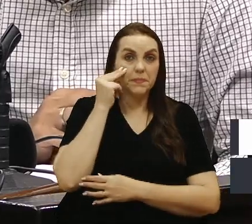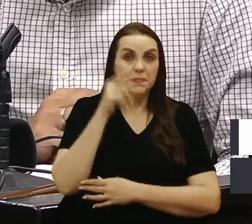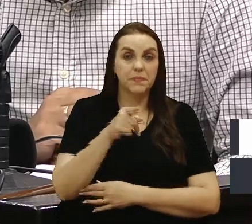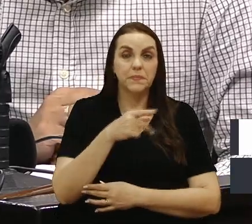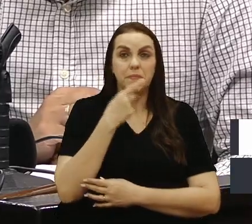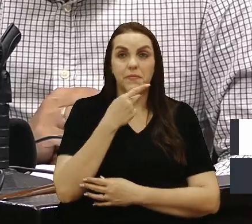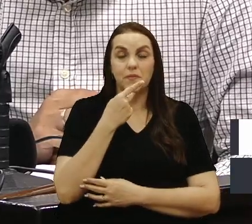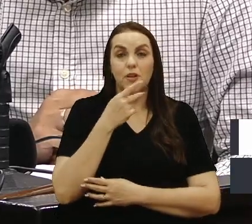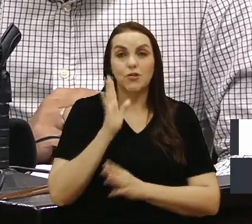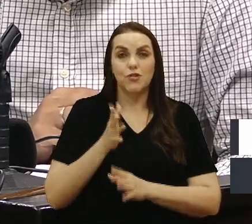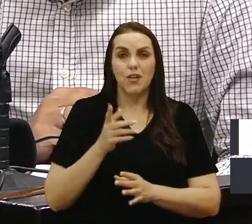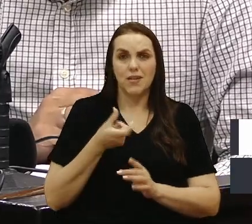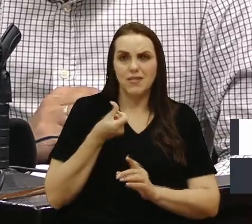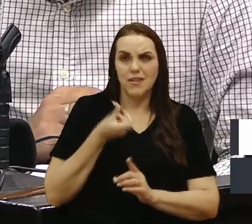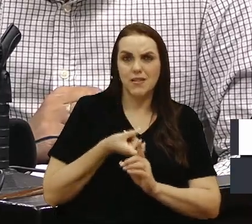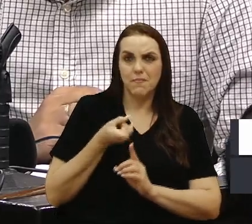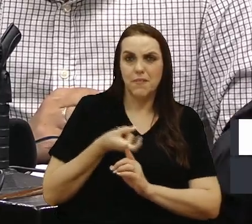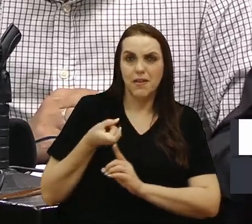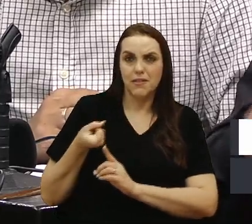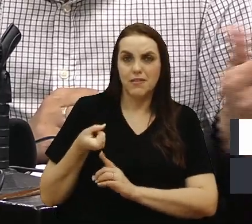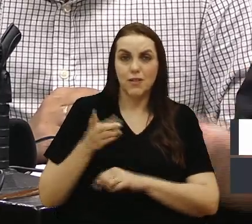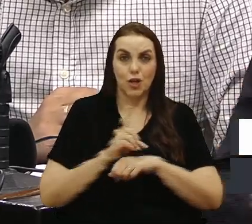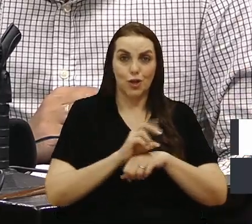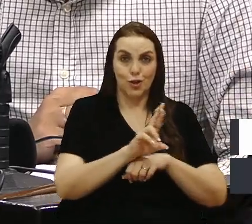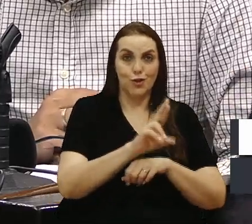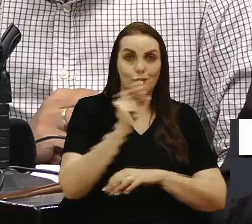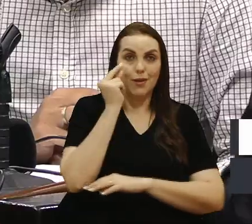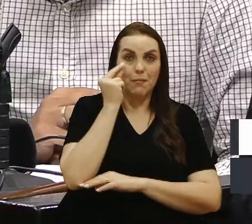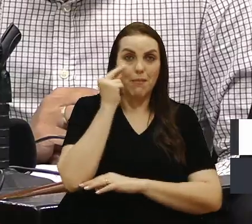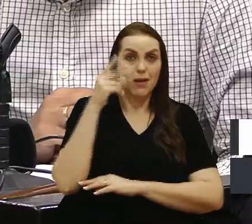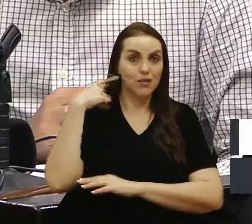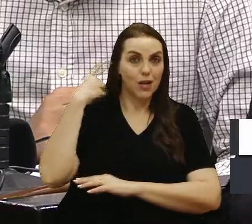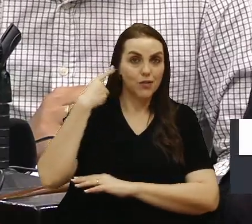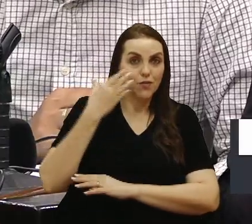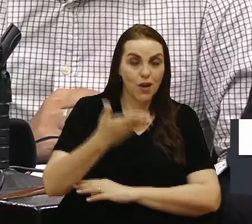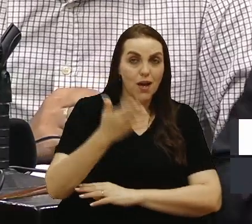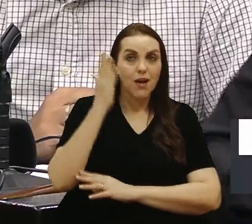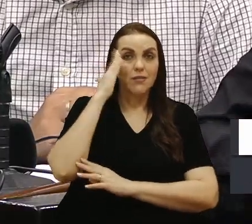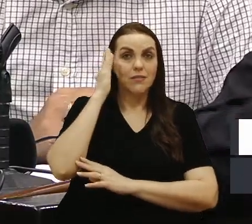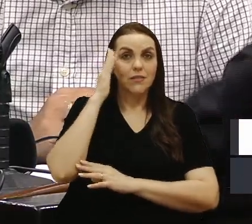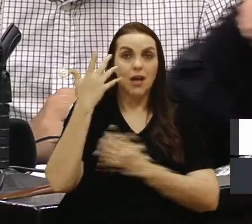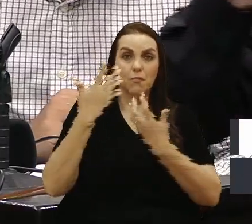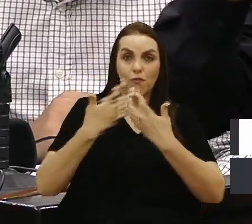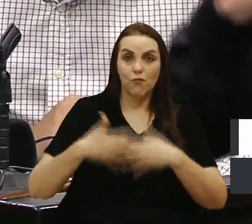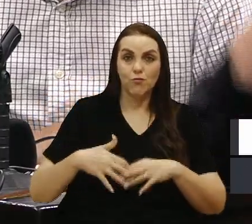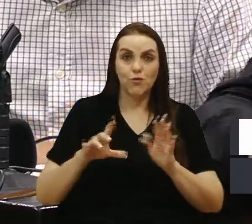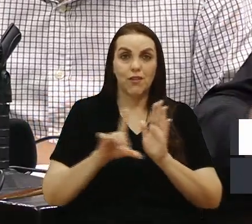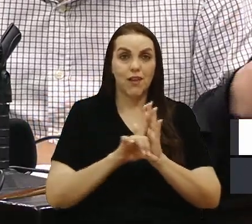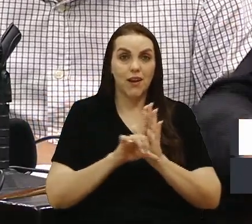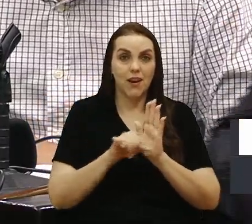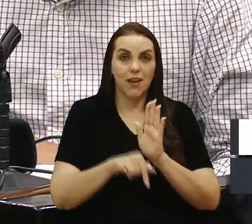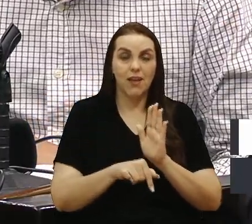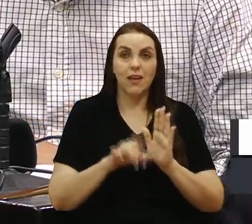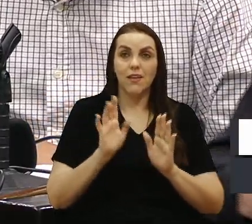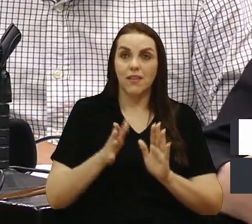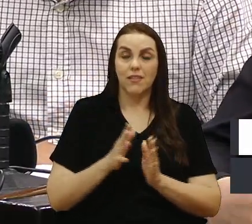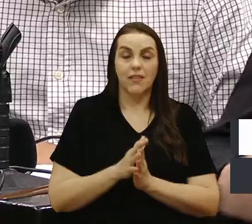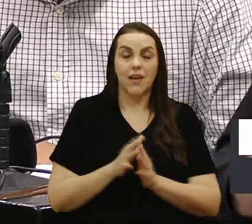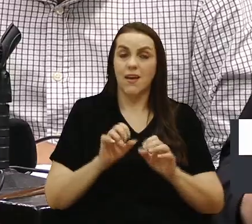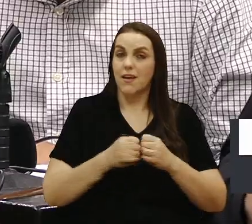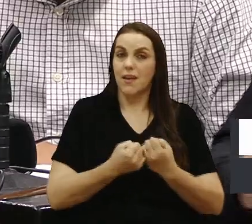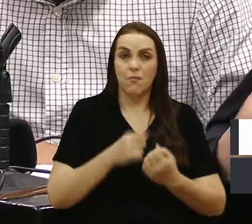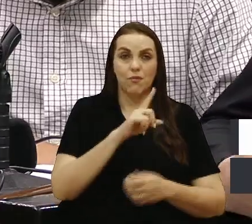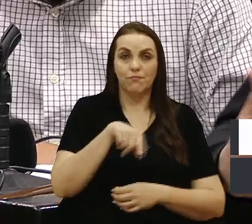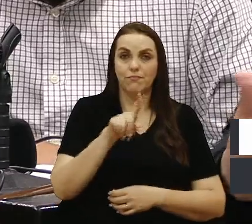poxa, já faz 6 meses. O doutor Libardi, que é um advogado, que sabe como é que funciona na lei, está sendo quebrado o contrato,